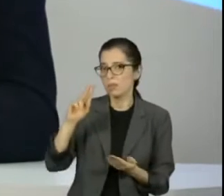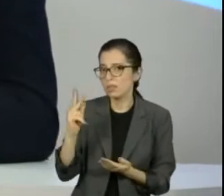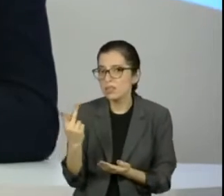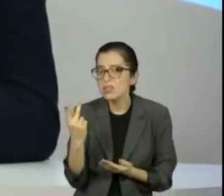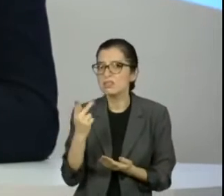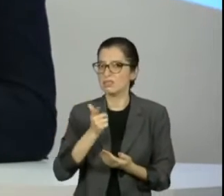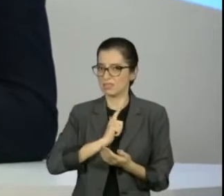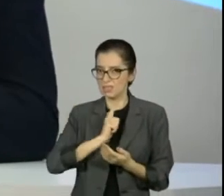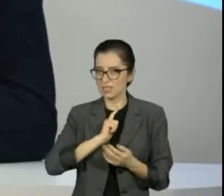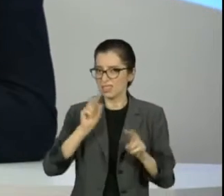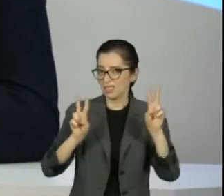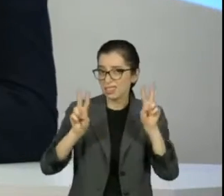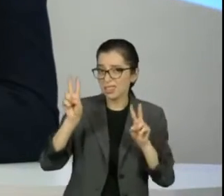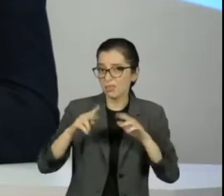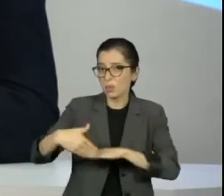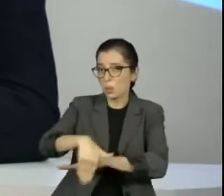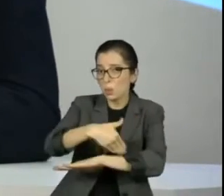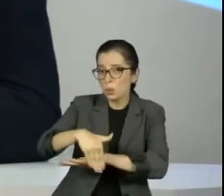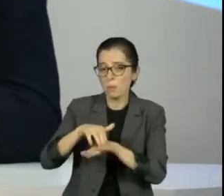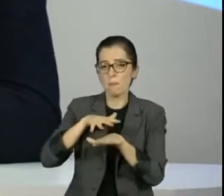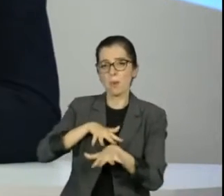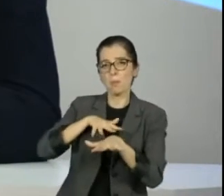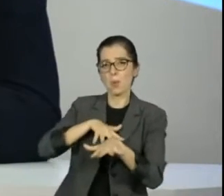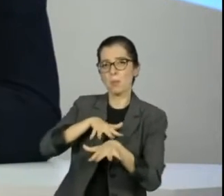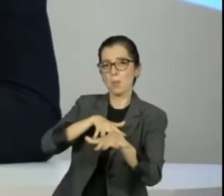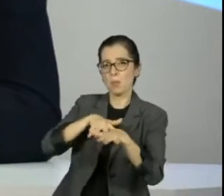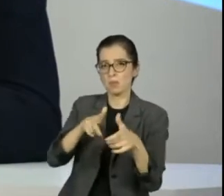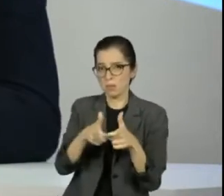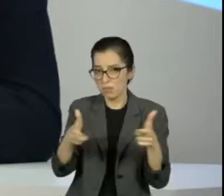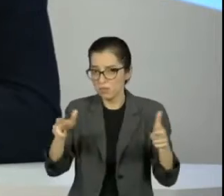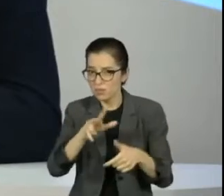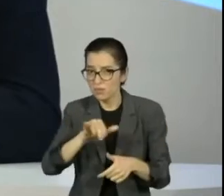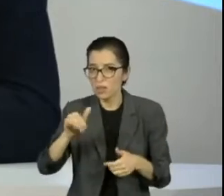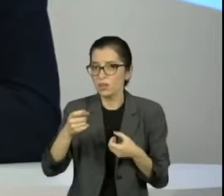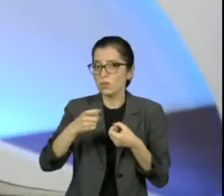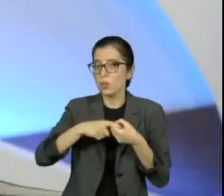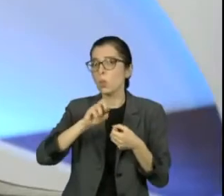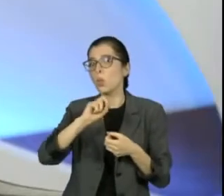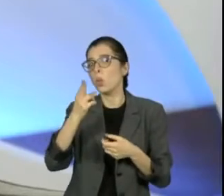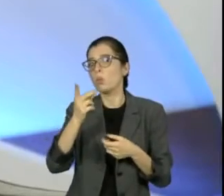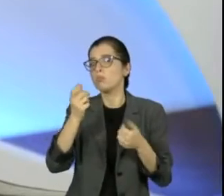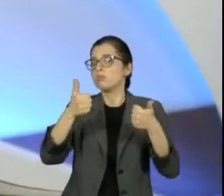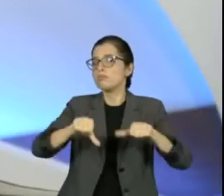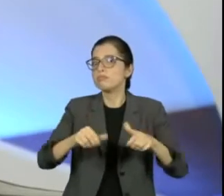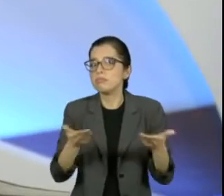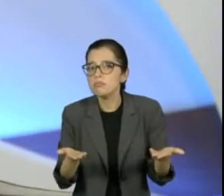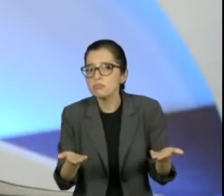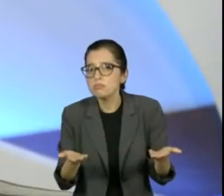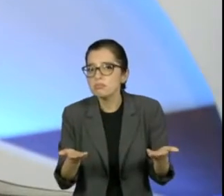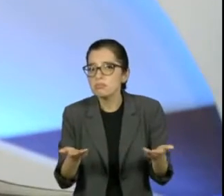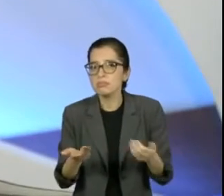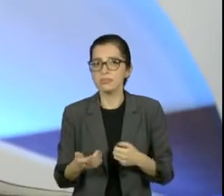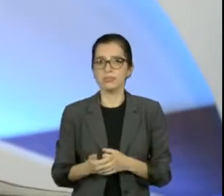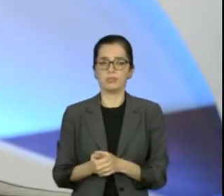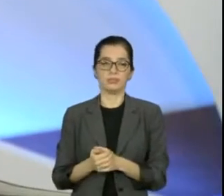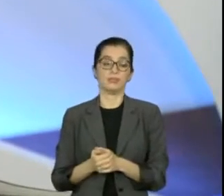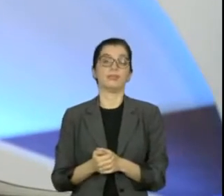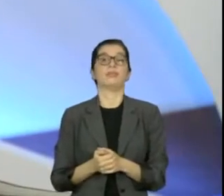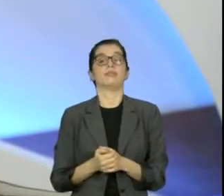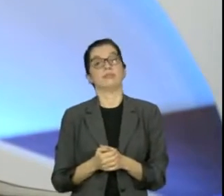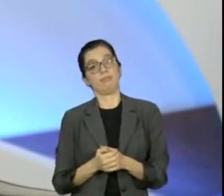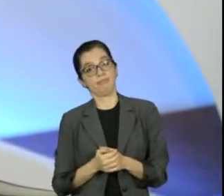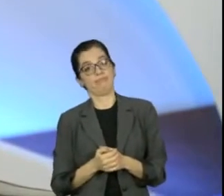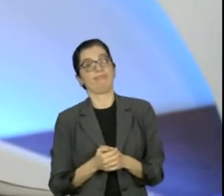alguma perspectiva do carnaval voltar? Ou é uma loucura pensar nisso? Não, é total. É o que